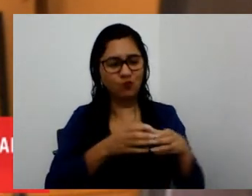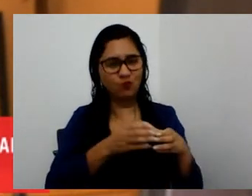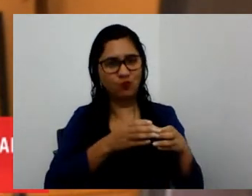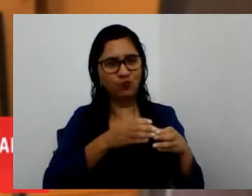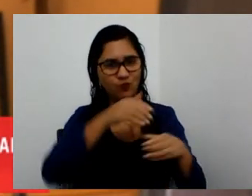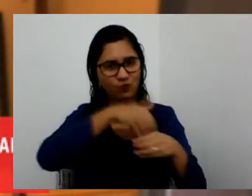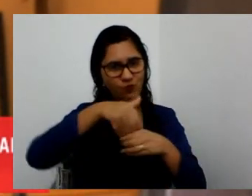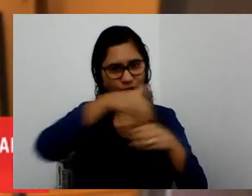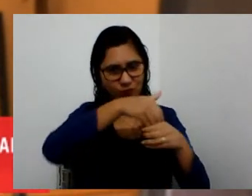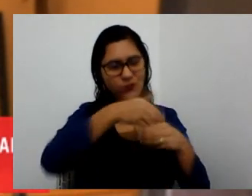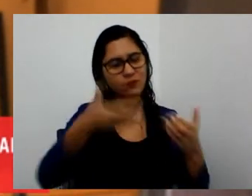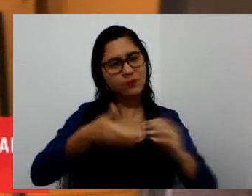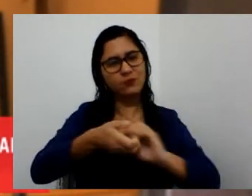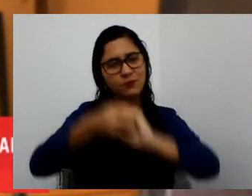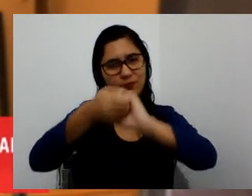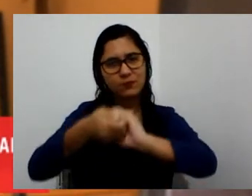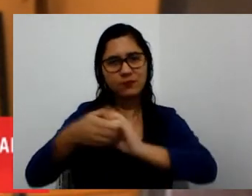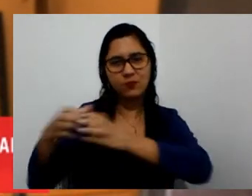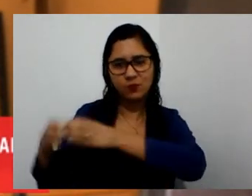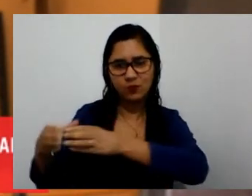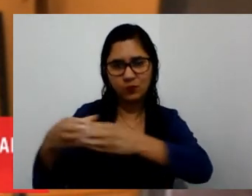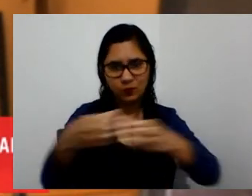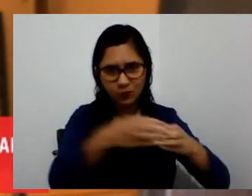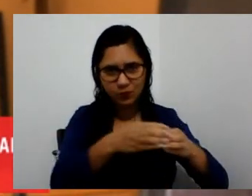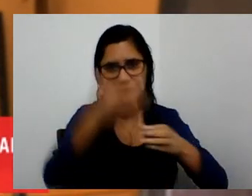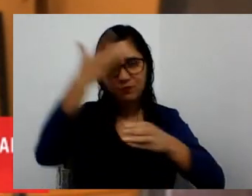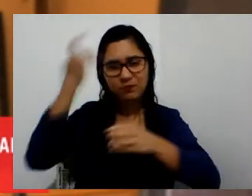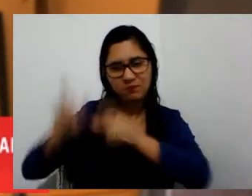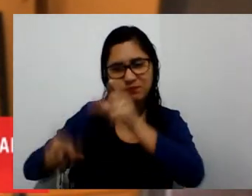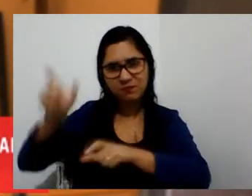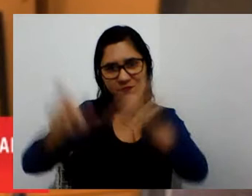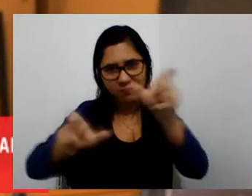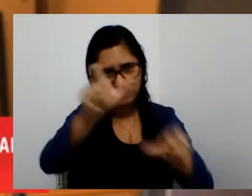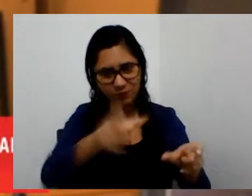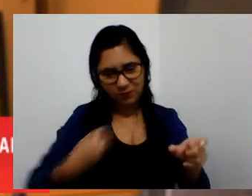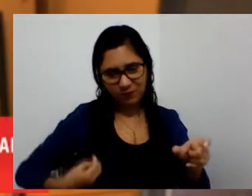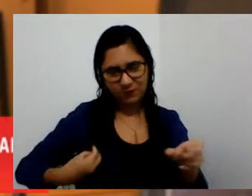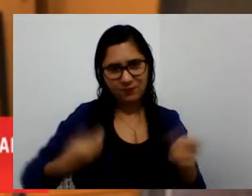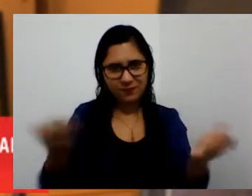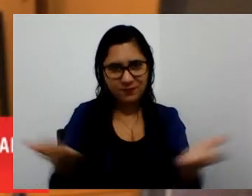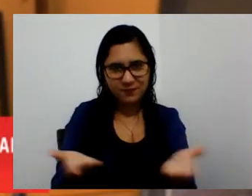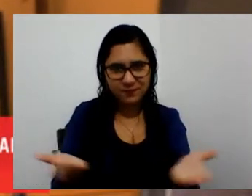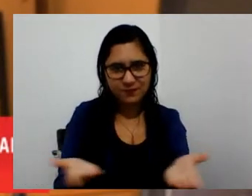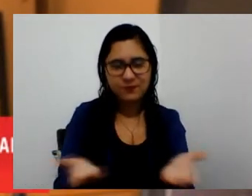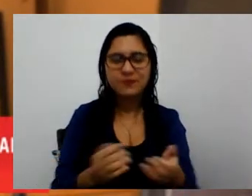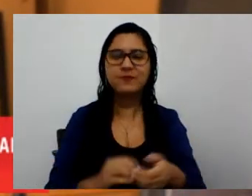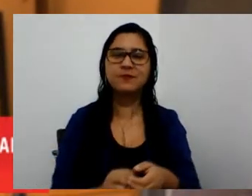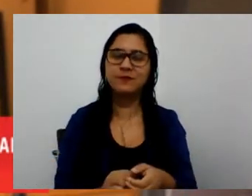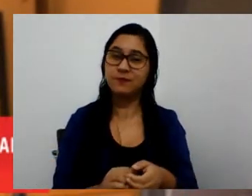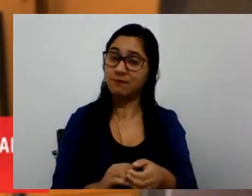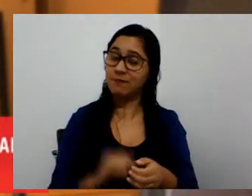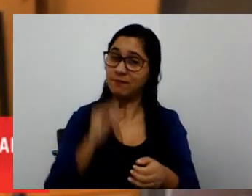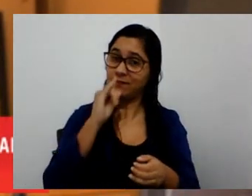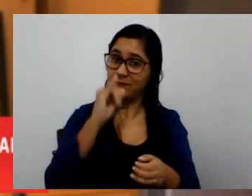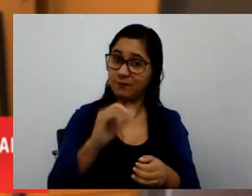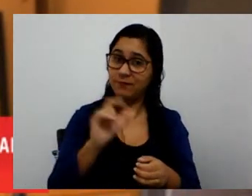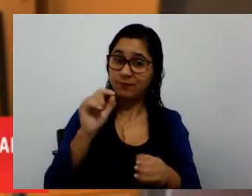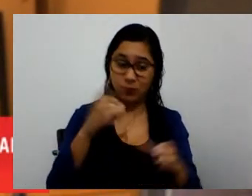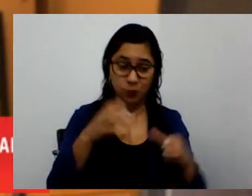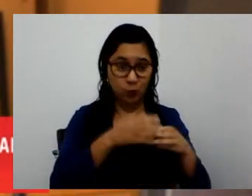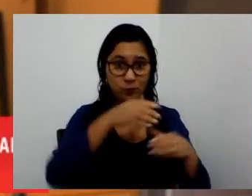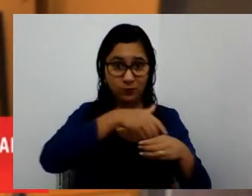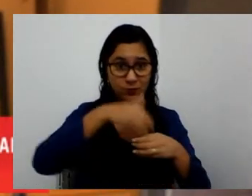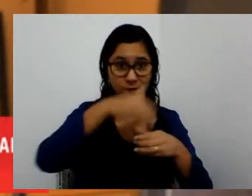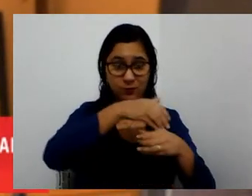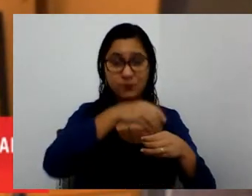Eleitoral, eu saúdo as candidaturas e os seus integrantes aqui presentes. Lembrando que a Comissão Eleitoral foi